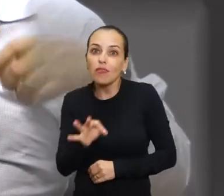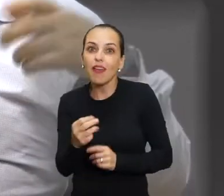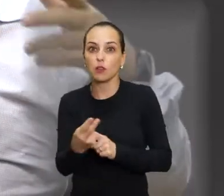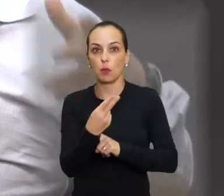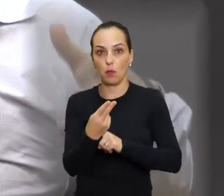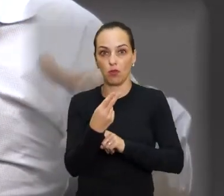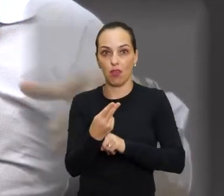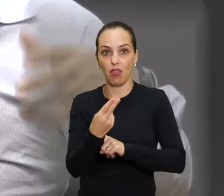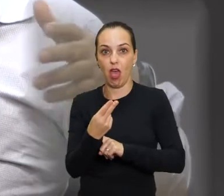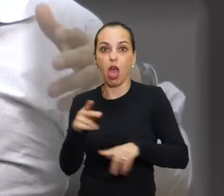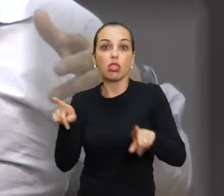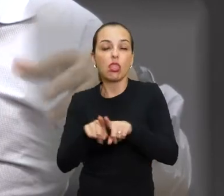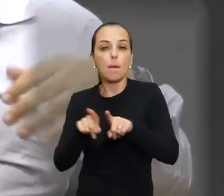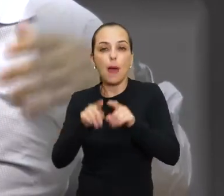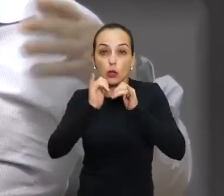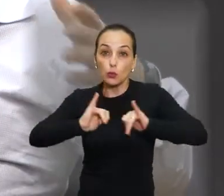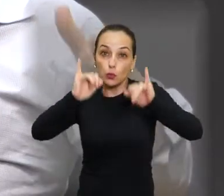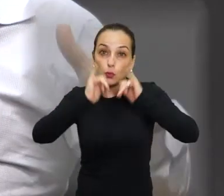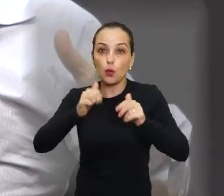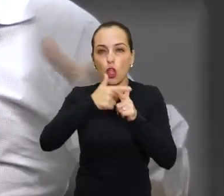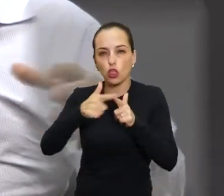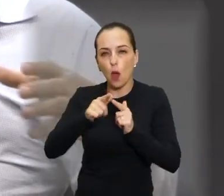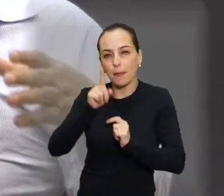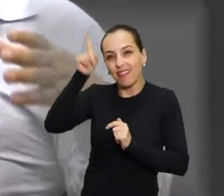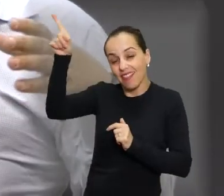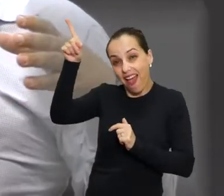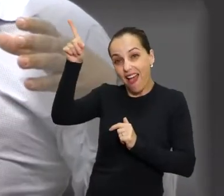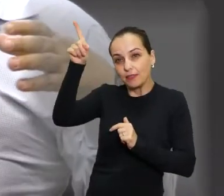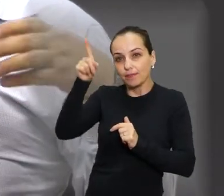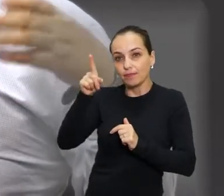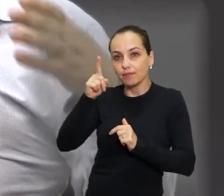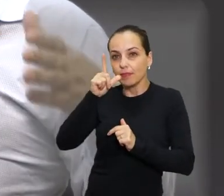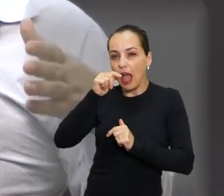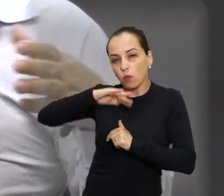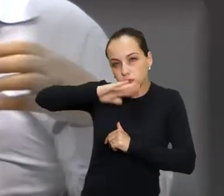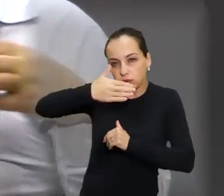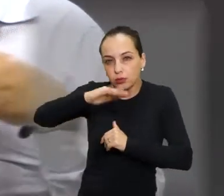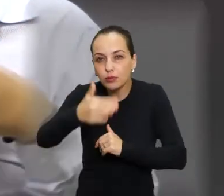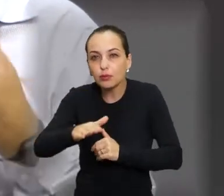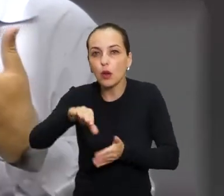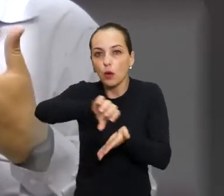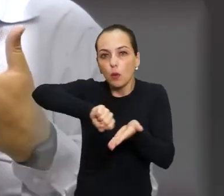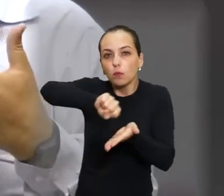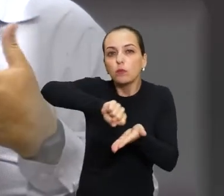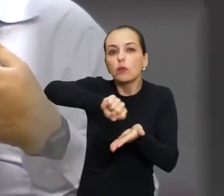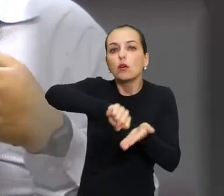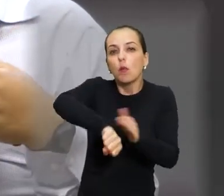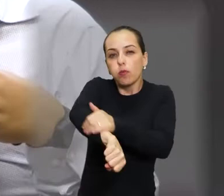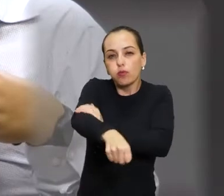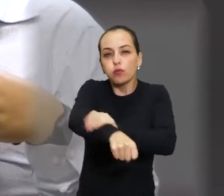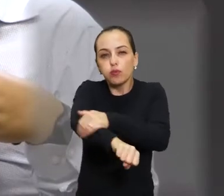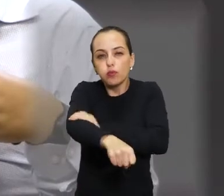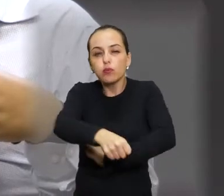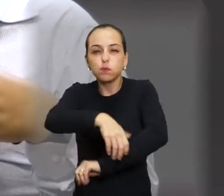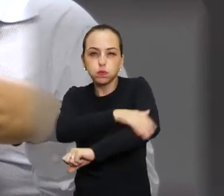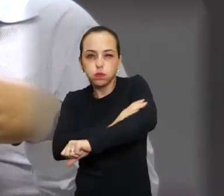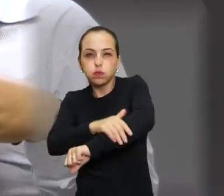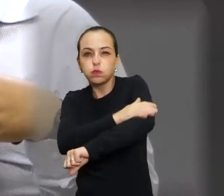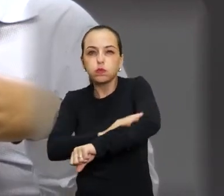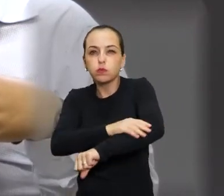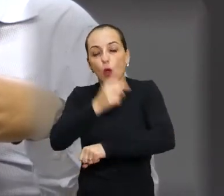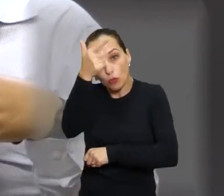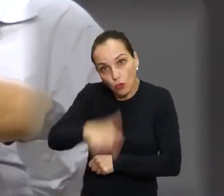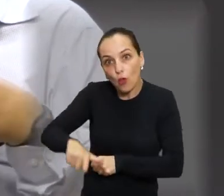uma fração de uma proteção de um raio. E, além disso, as condições do laboratório seria que você usasse